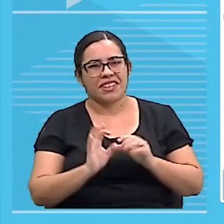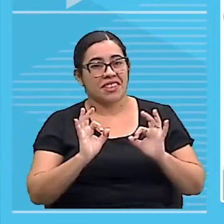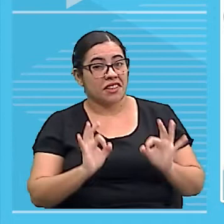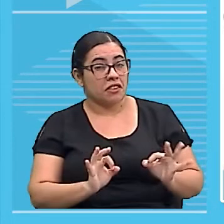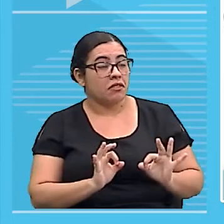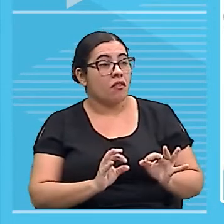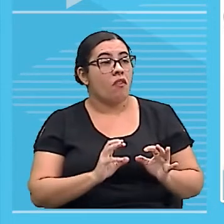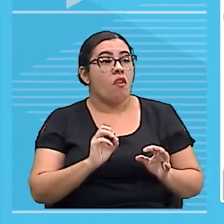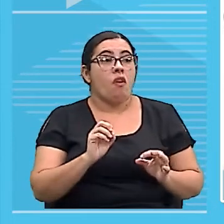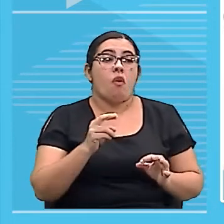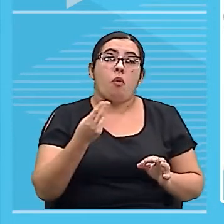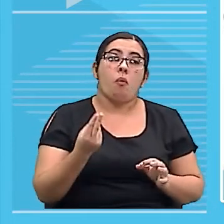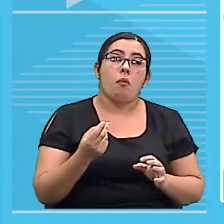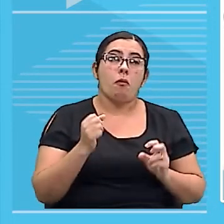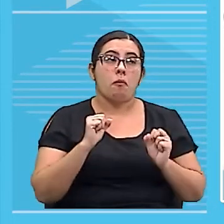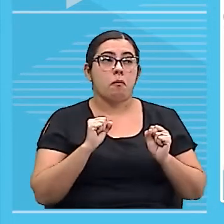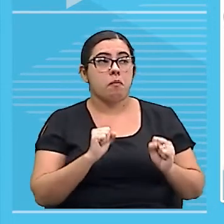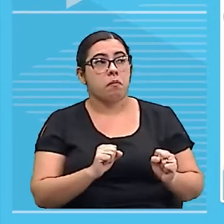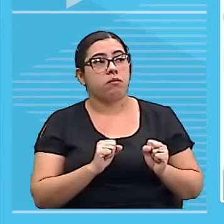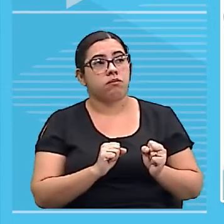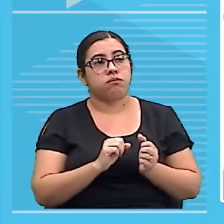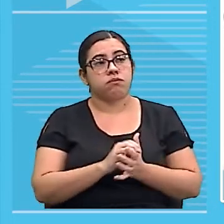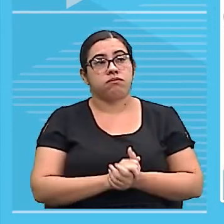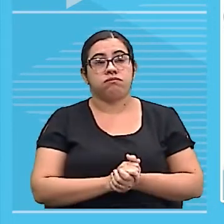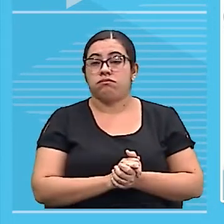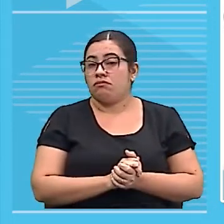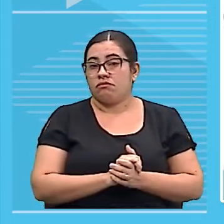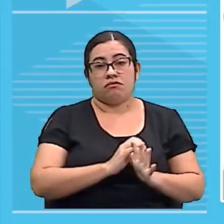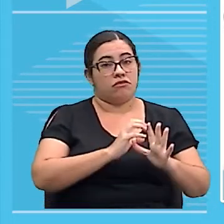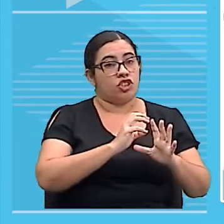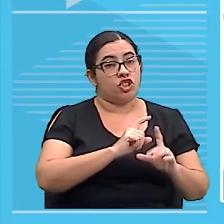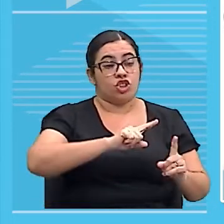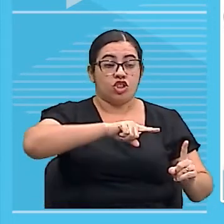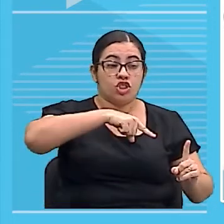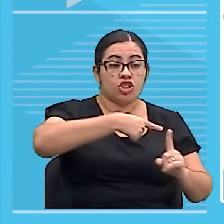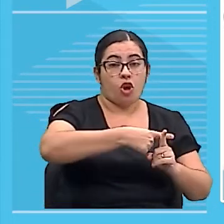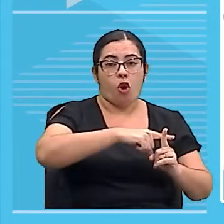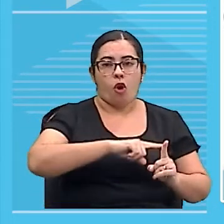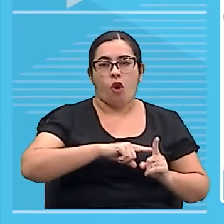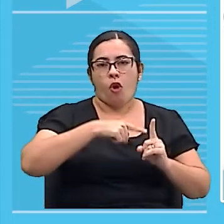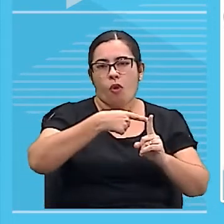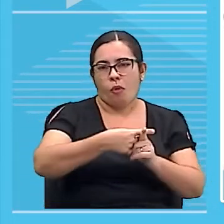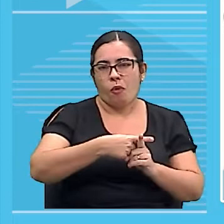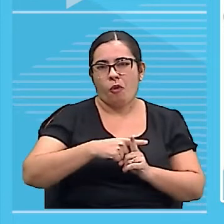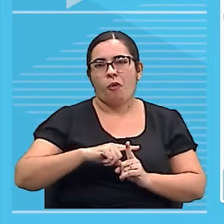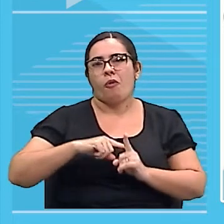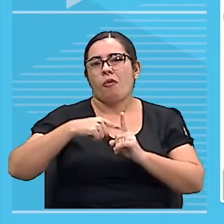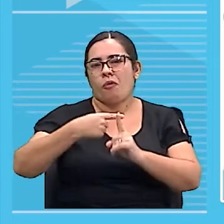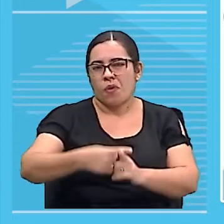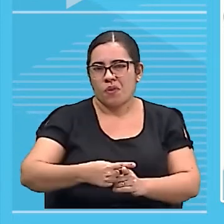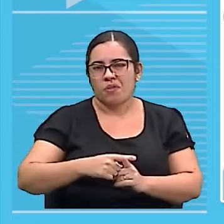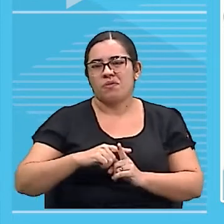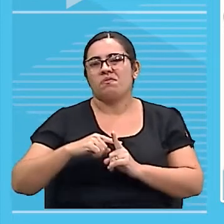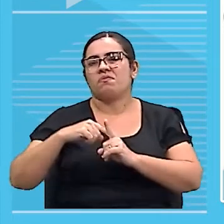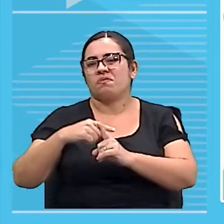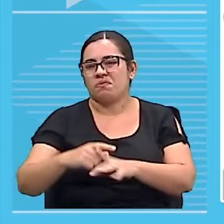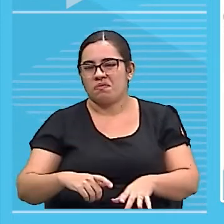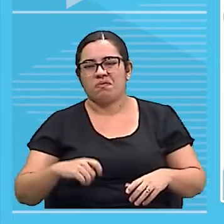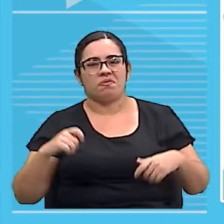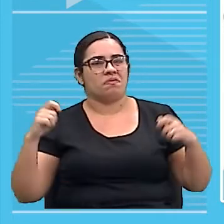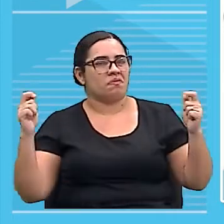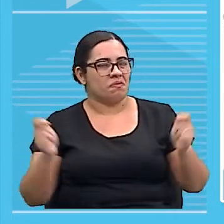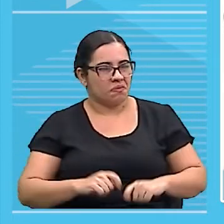ou você pode A somar a resistência do primeiro mas a do segundo